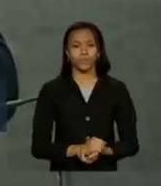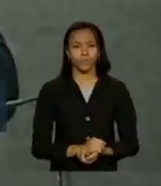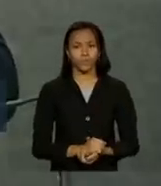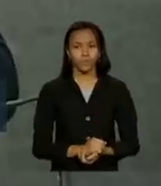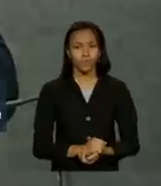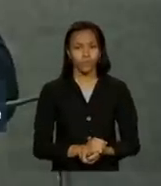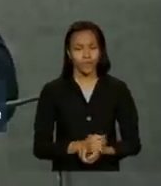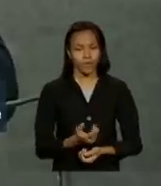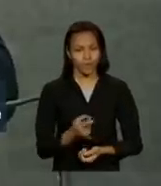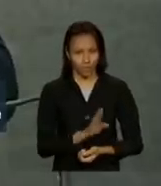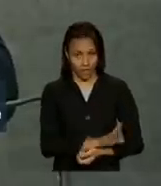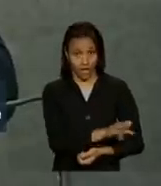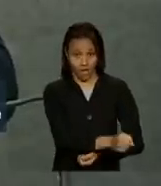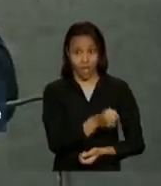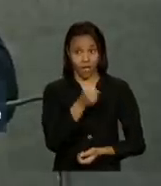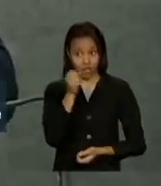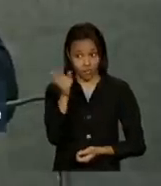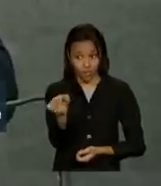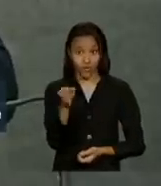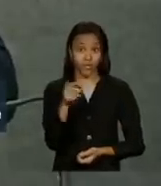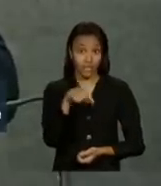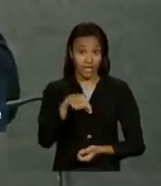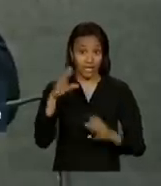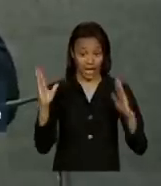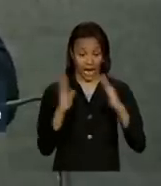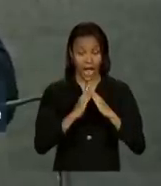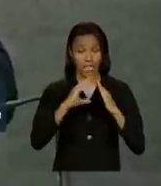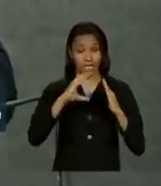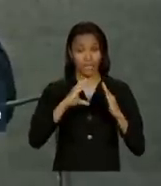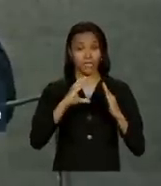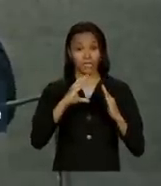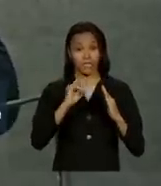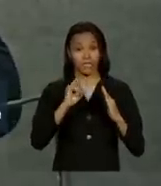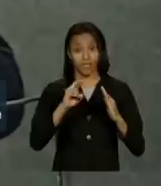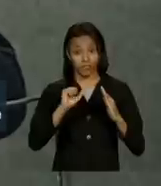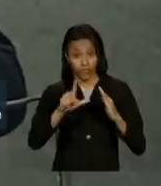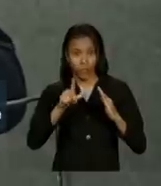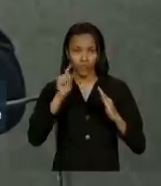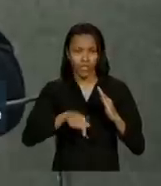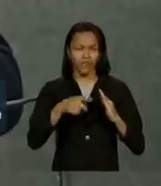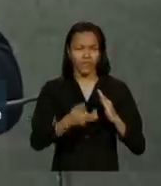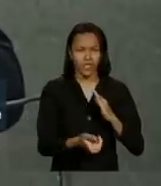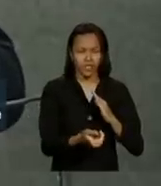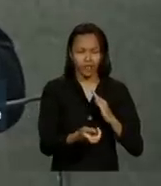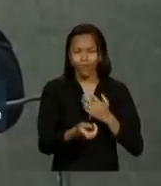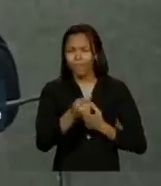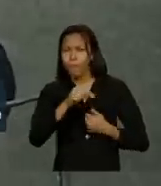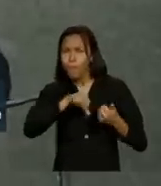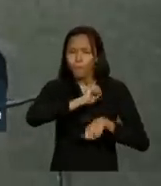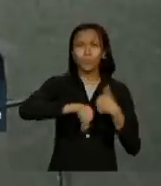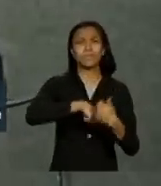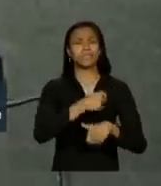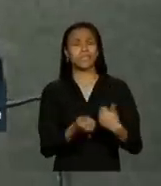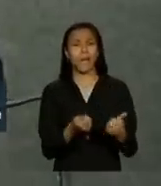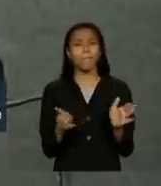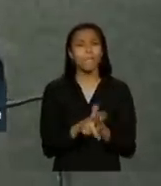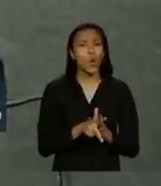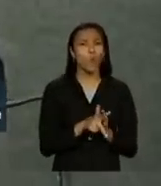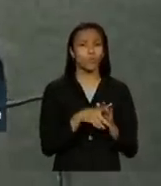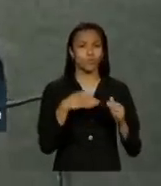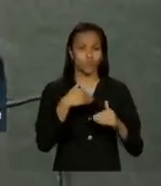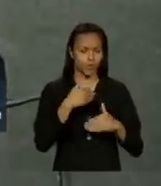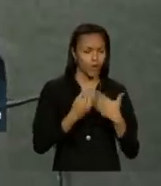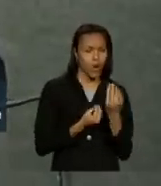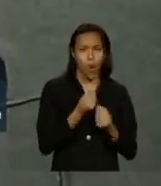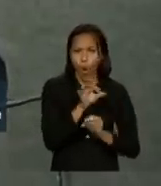a ida da ministra e a Casa Civil Então teve que planejar e reconstruir seus próprios processos né E aí